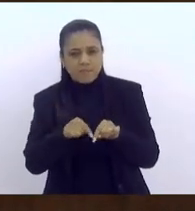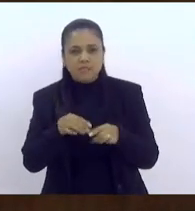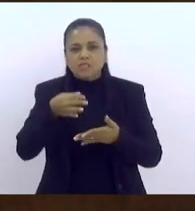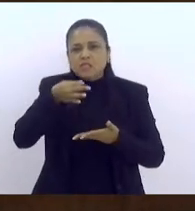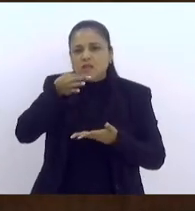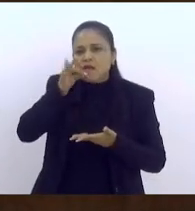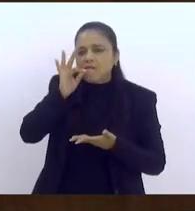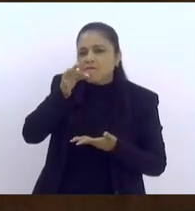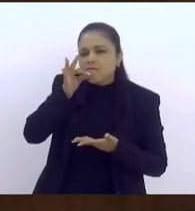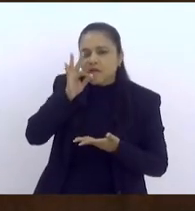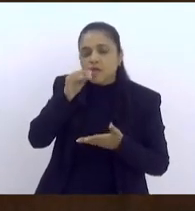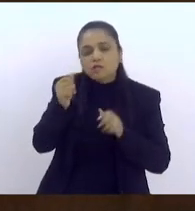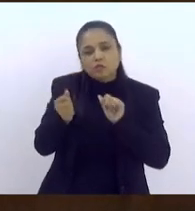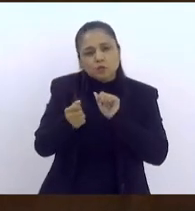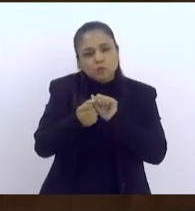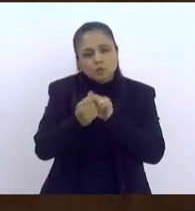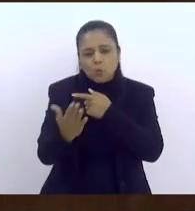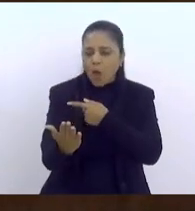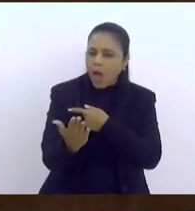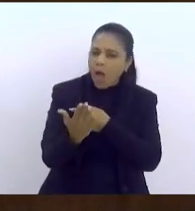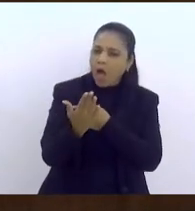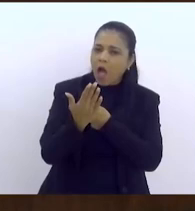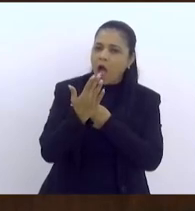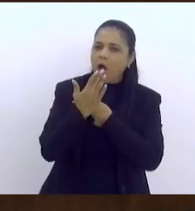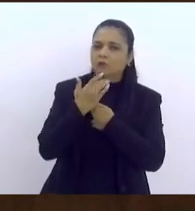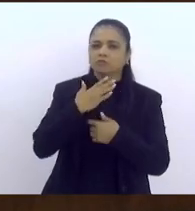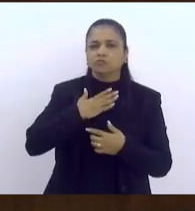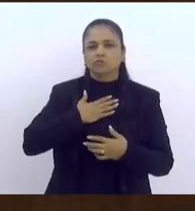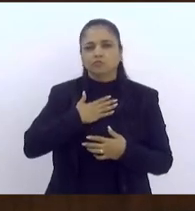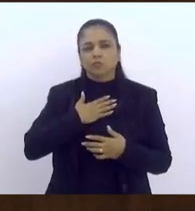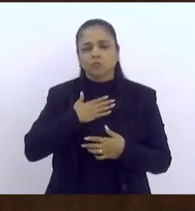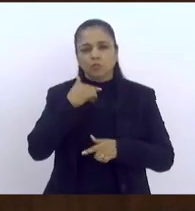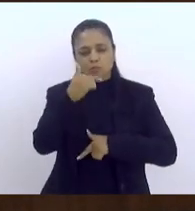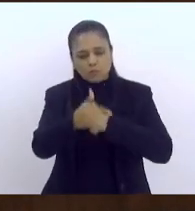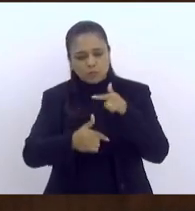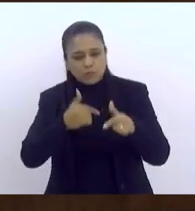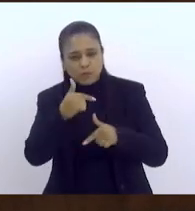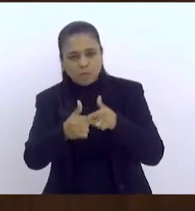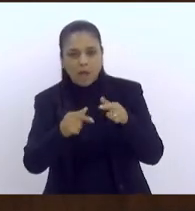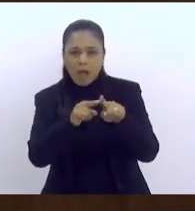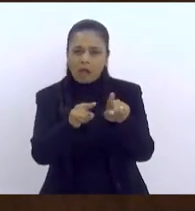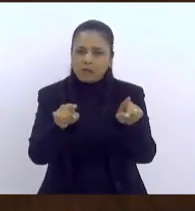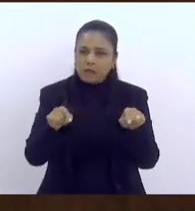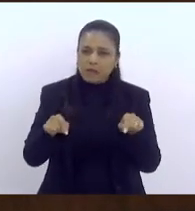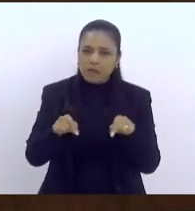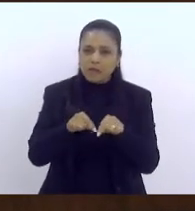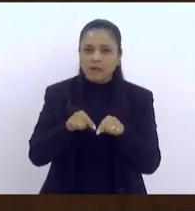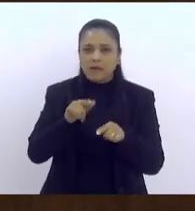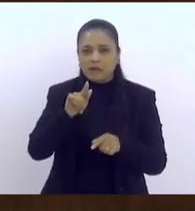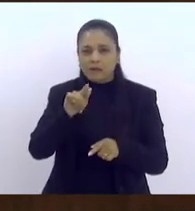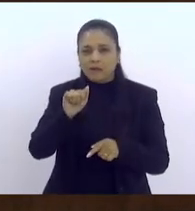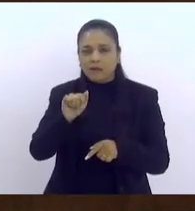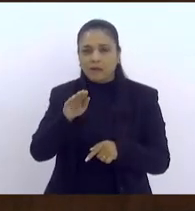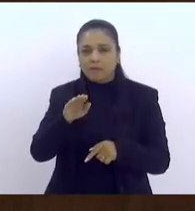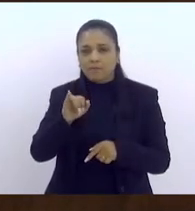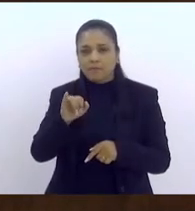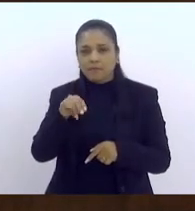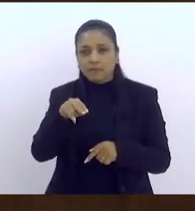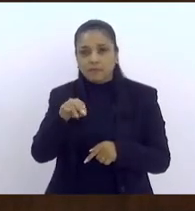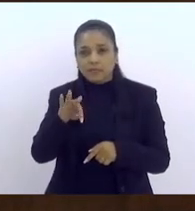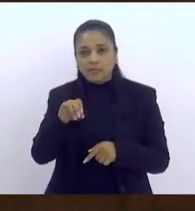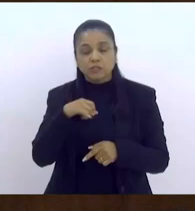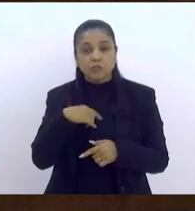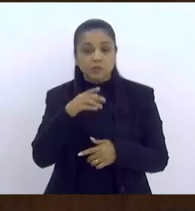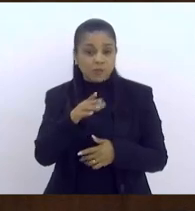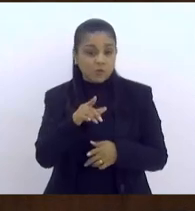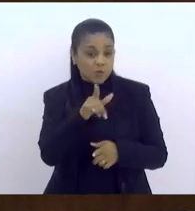café, me ajudou lá nos afazeres do gabinete, o Arthur Gabriel, esse moço